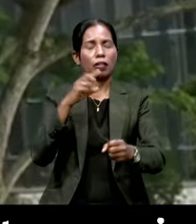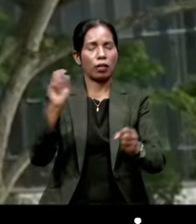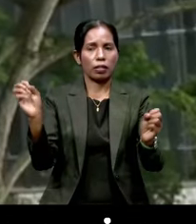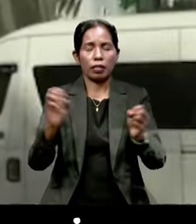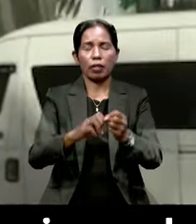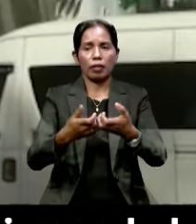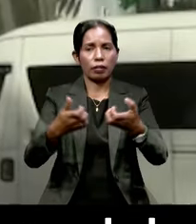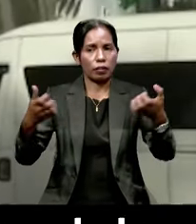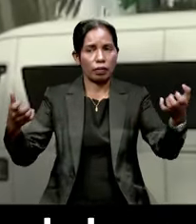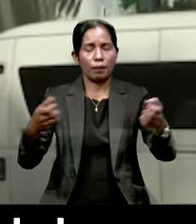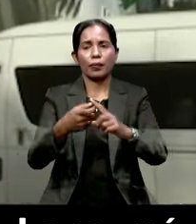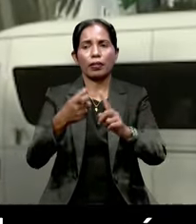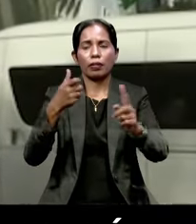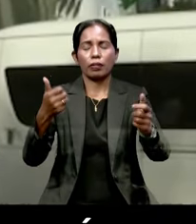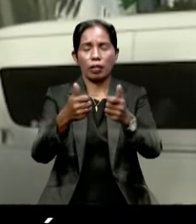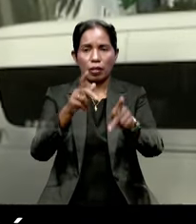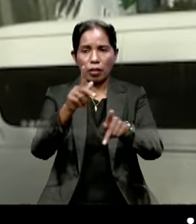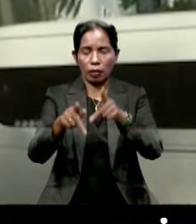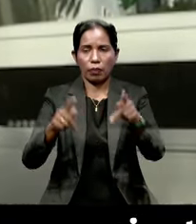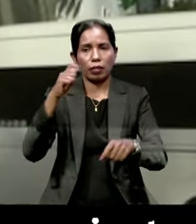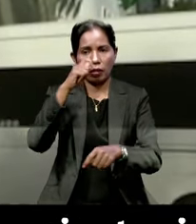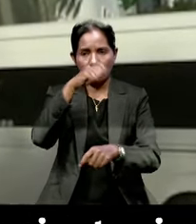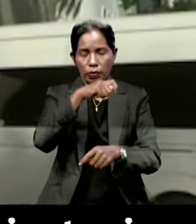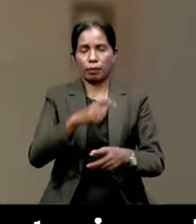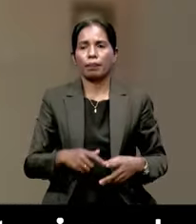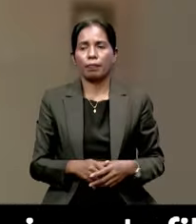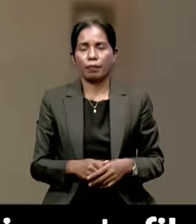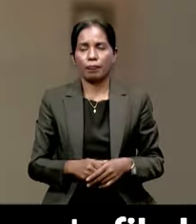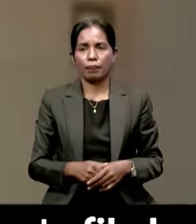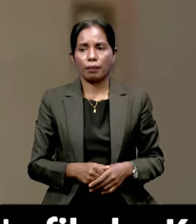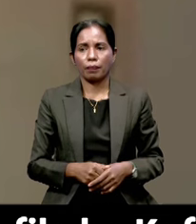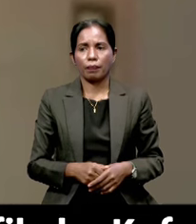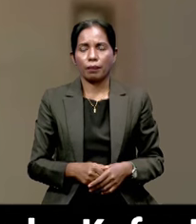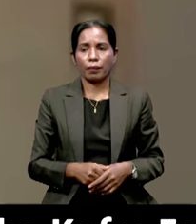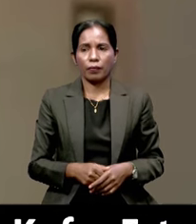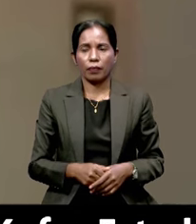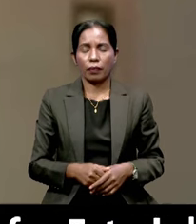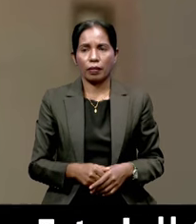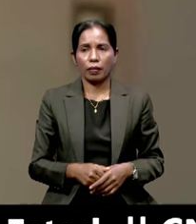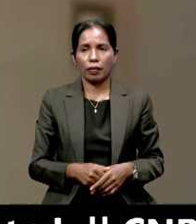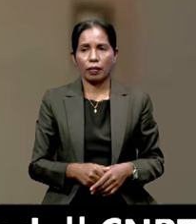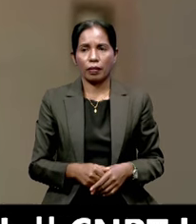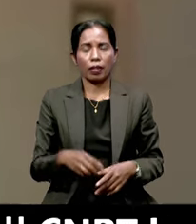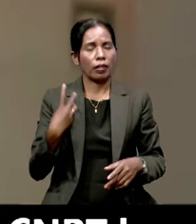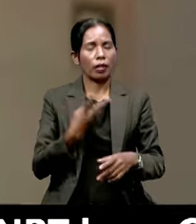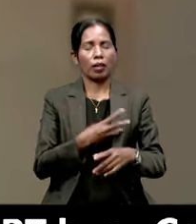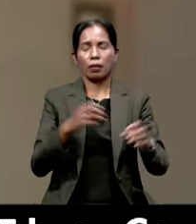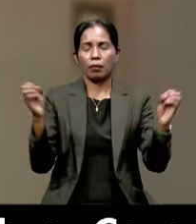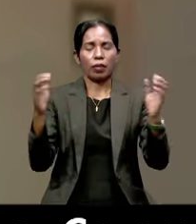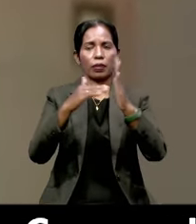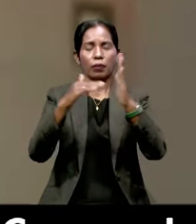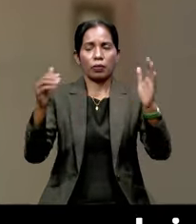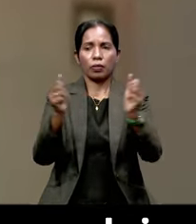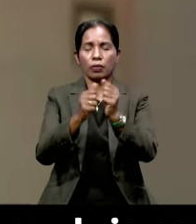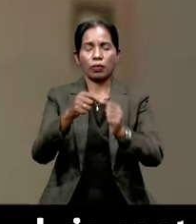separatista sira russa autoridade de Taiwan. No disagreements with the... A milaia contradição rocina